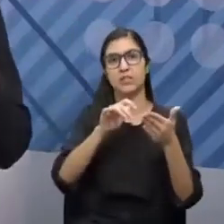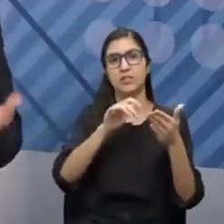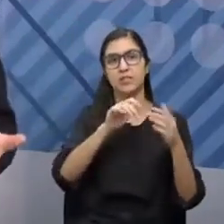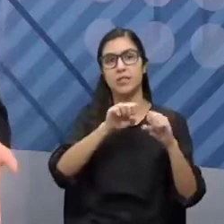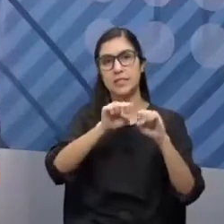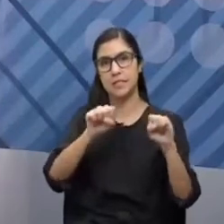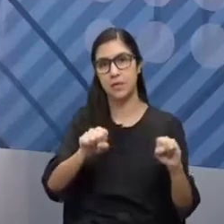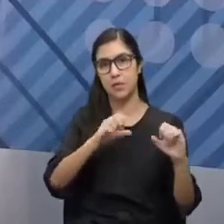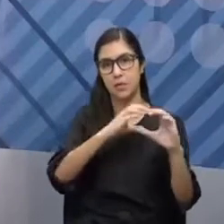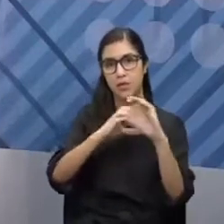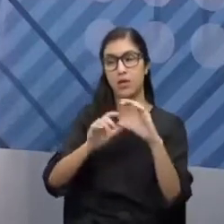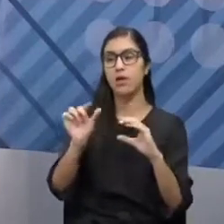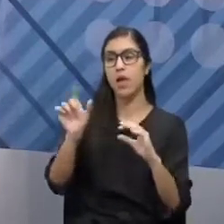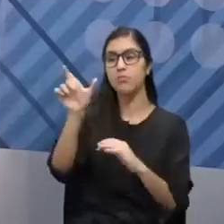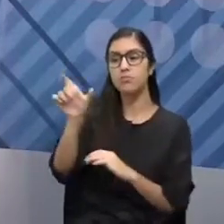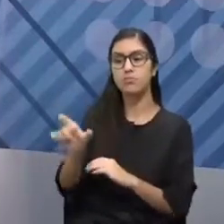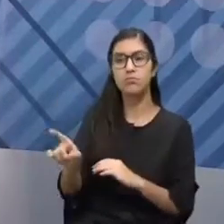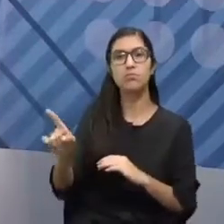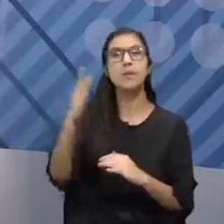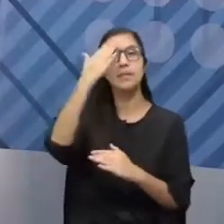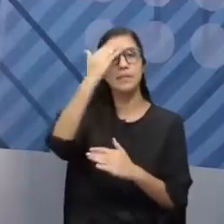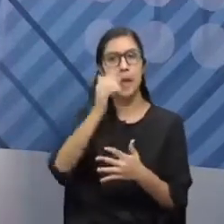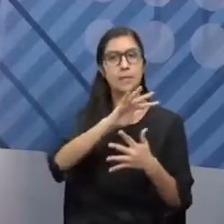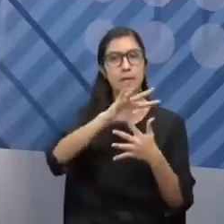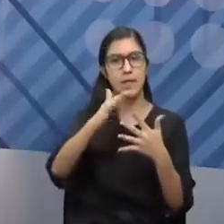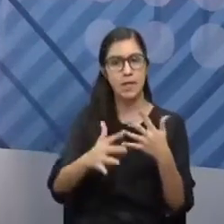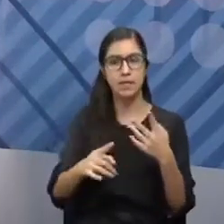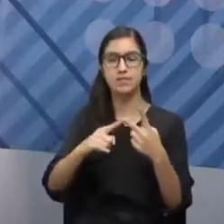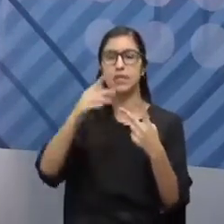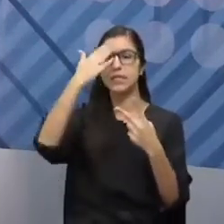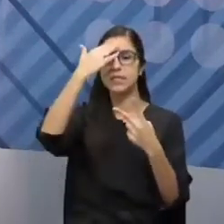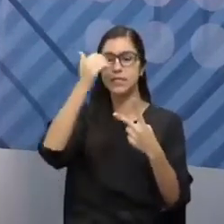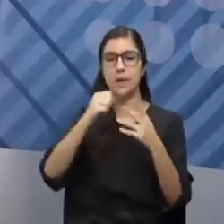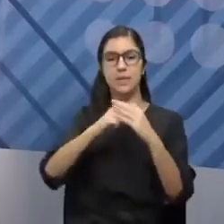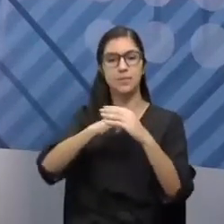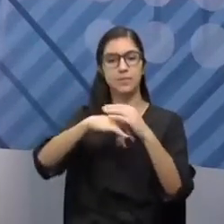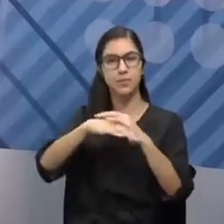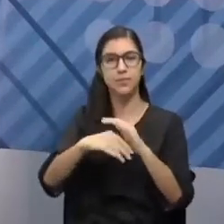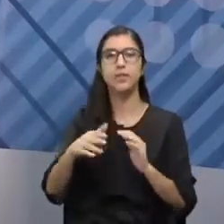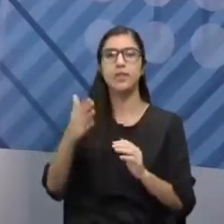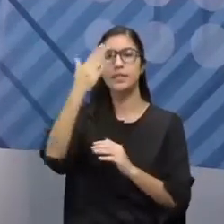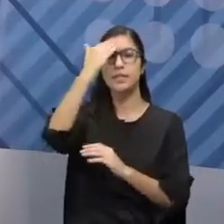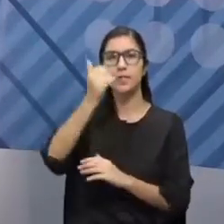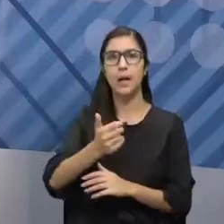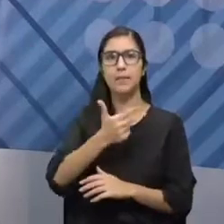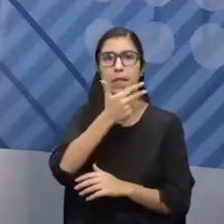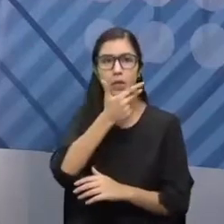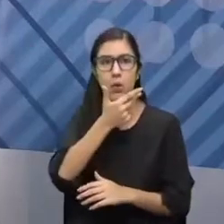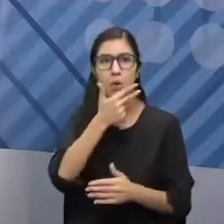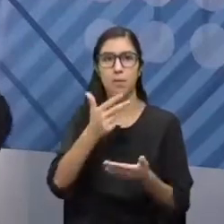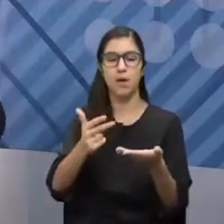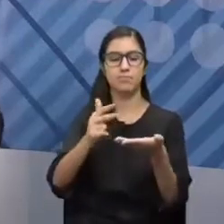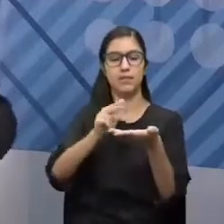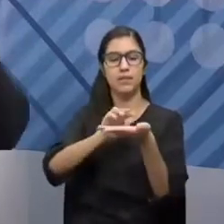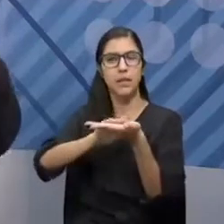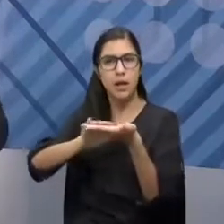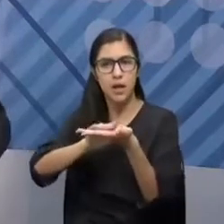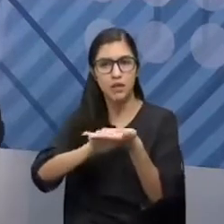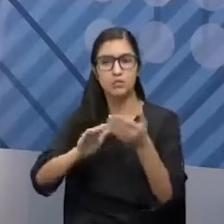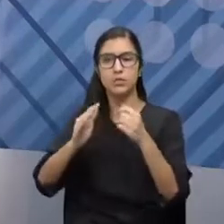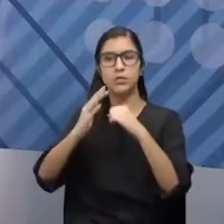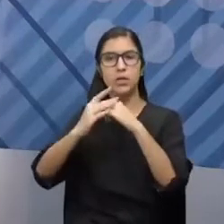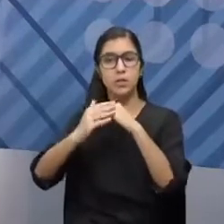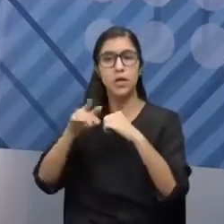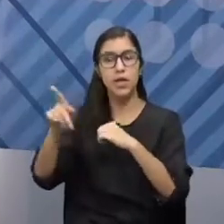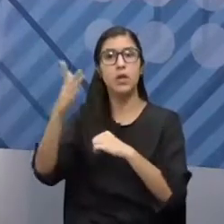é o sujeito guia-intérprete? Um sujeito que sabe Libras, Libras tátil, Tadoma, Braille, Braille tátil. Então, ele tem que conseguir